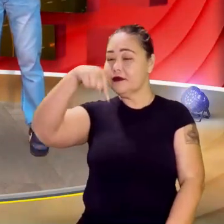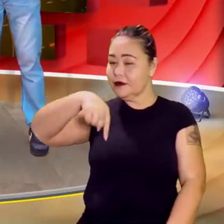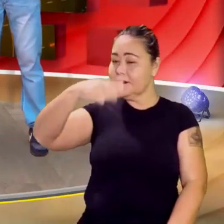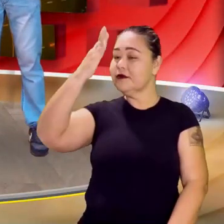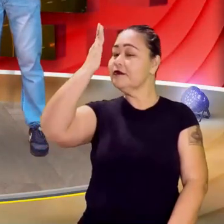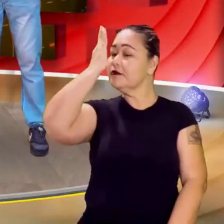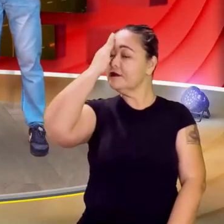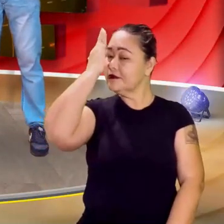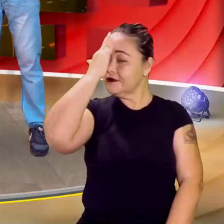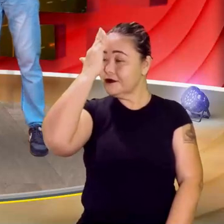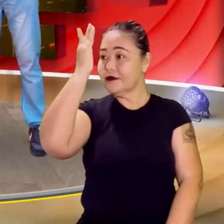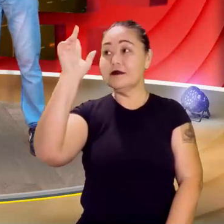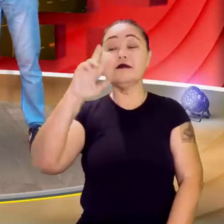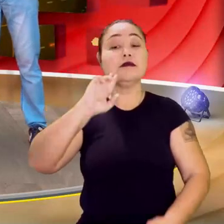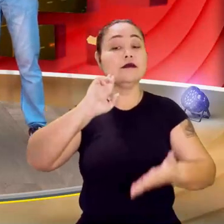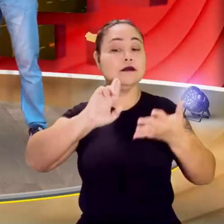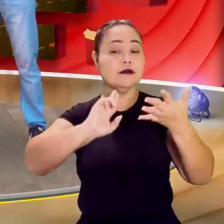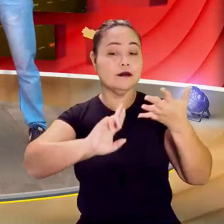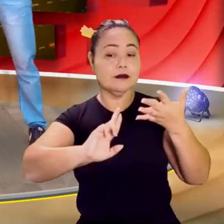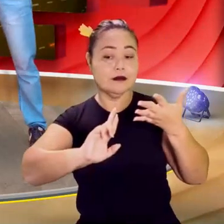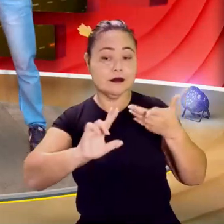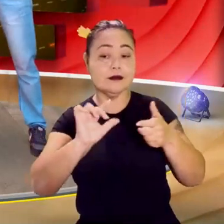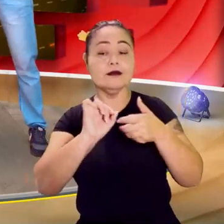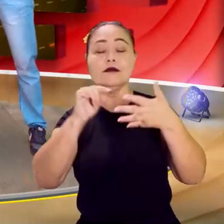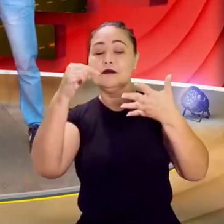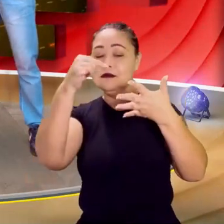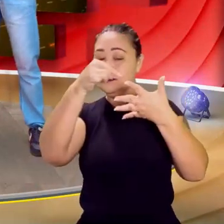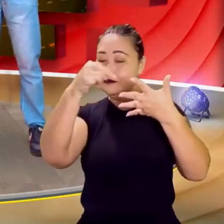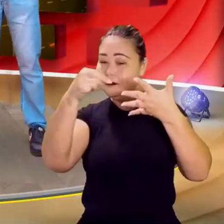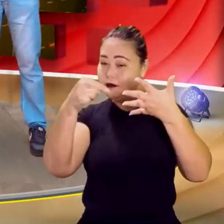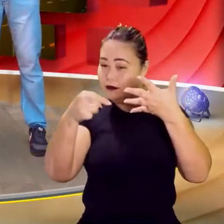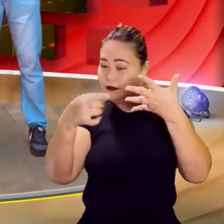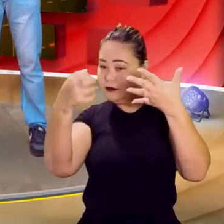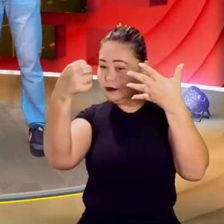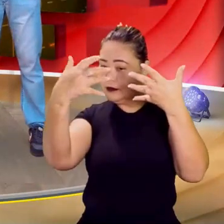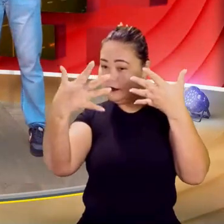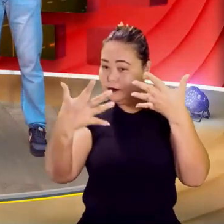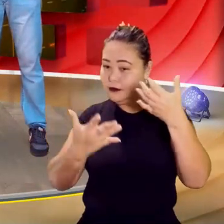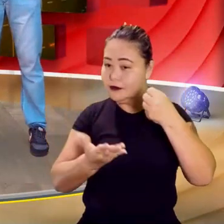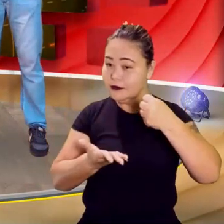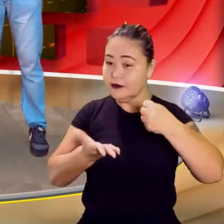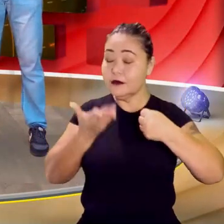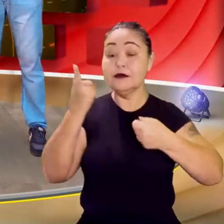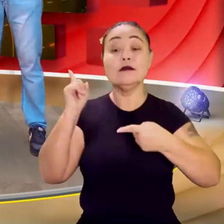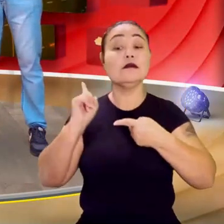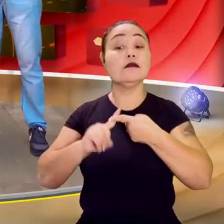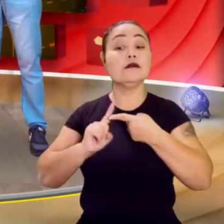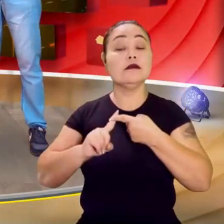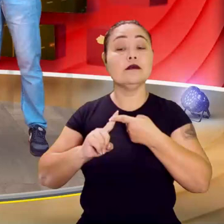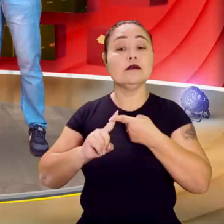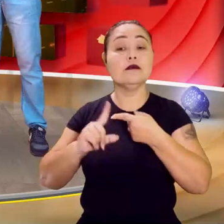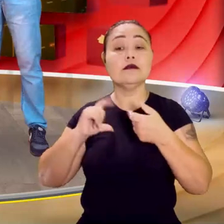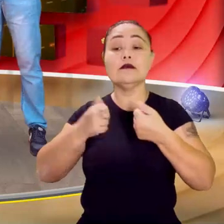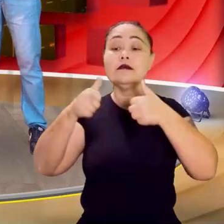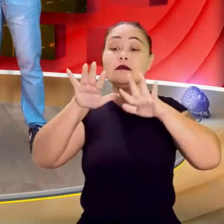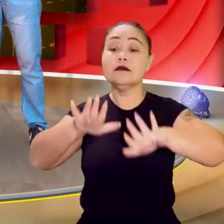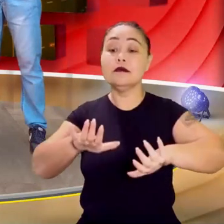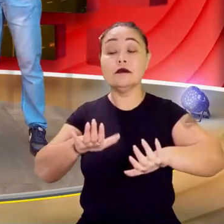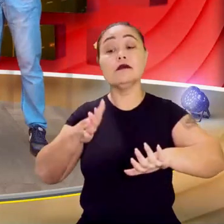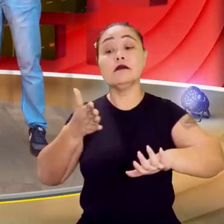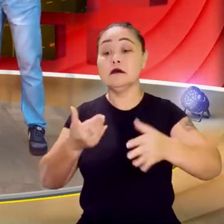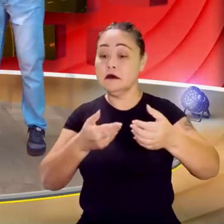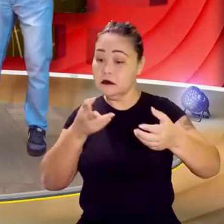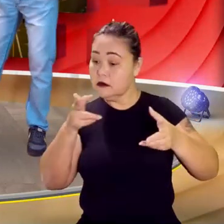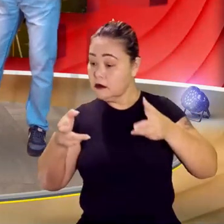Eu sei que a gente tem que resolver usando os 4 passos da exponencial. Primeiro passo, deixar na mesma